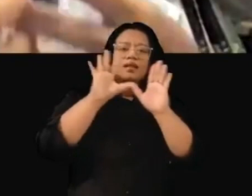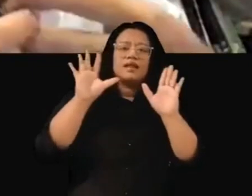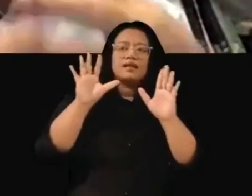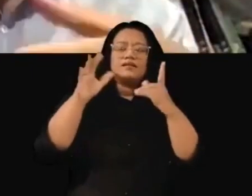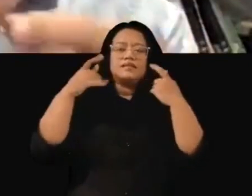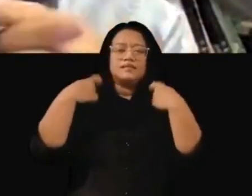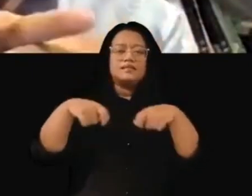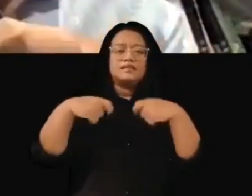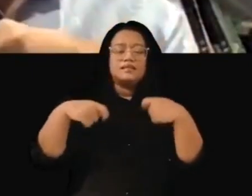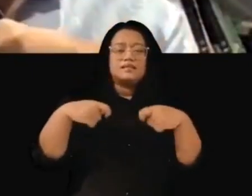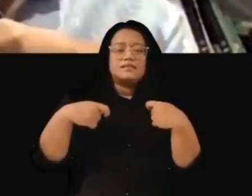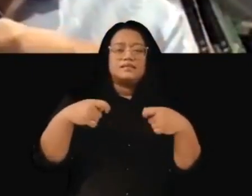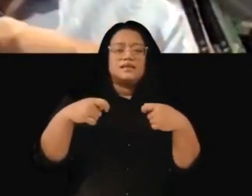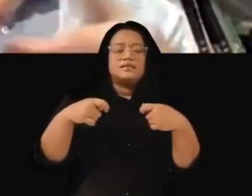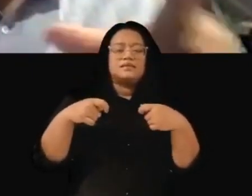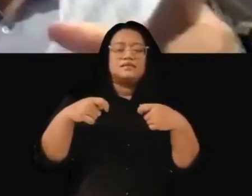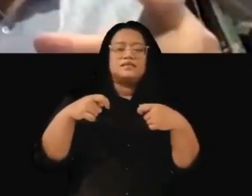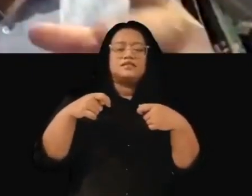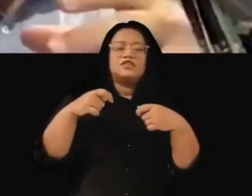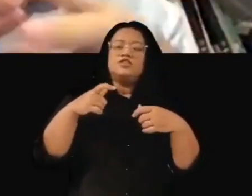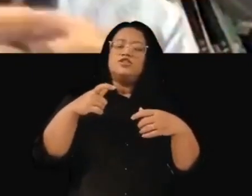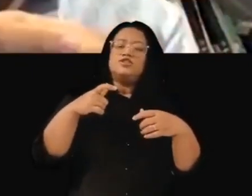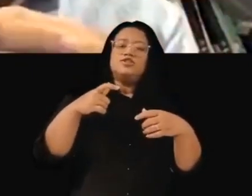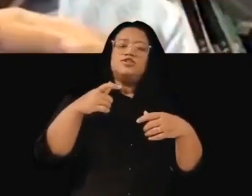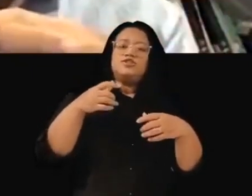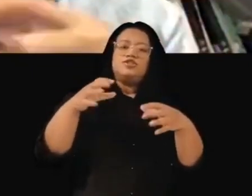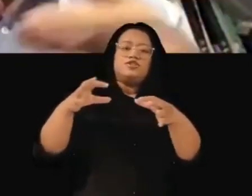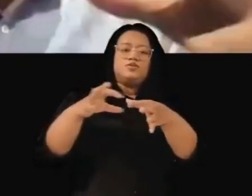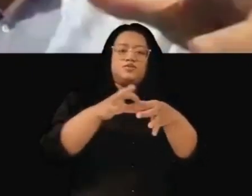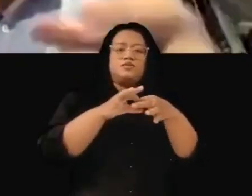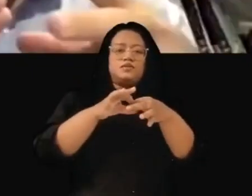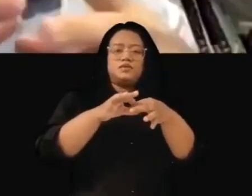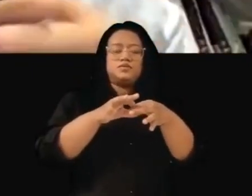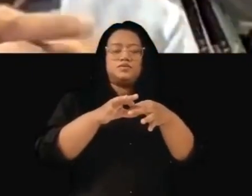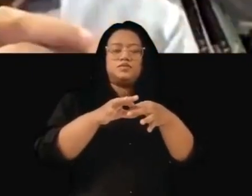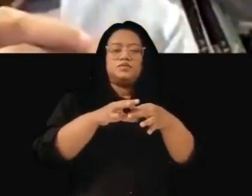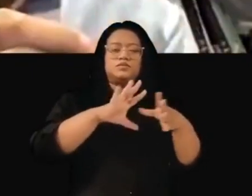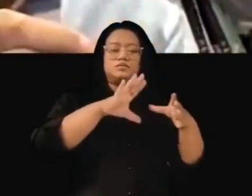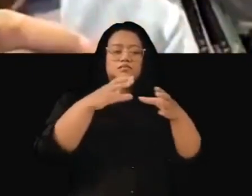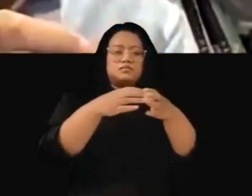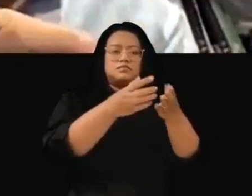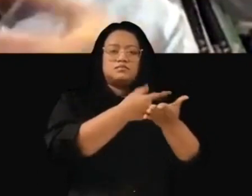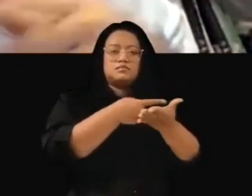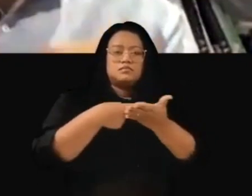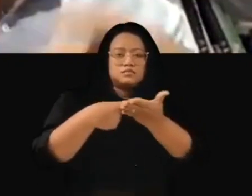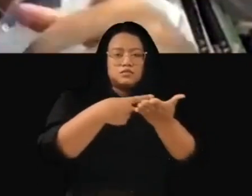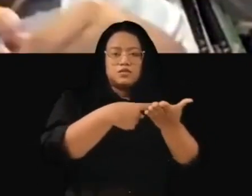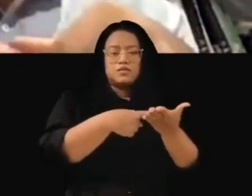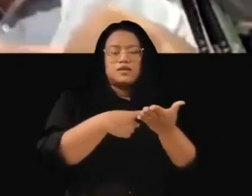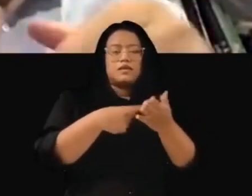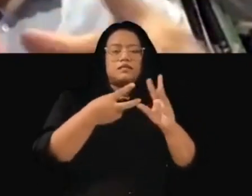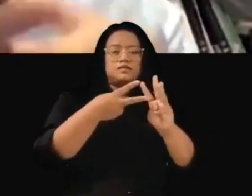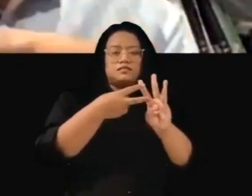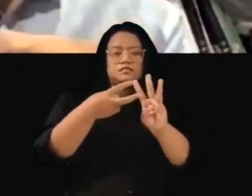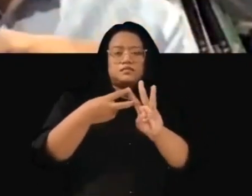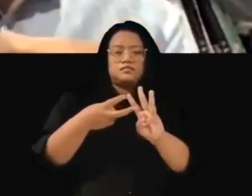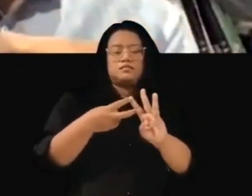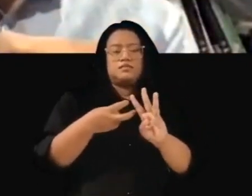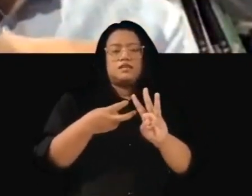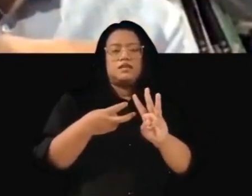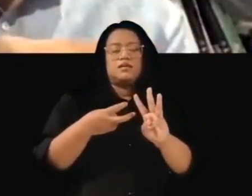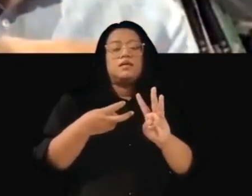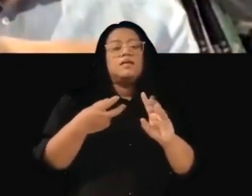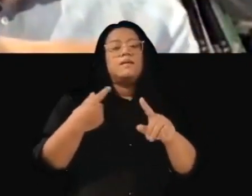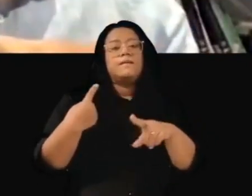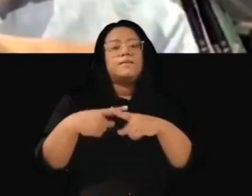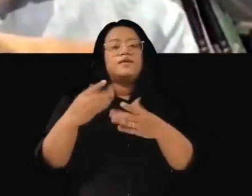necessária convergência entre os povos originários, né, alguns momentos sociais, e que, de algum modo, isso acabou refletindo na